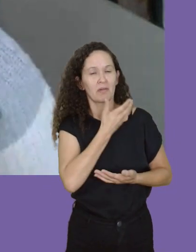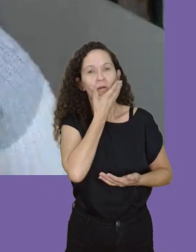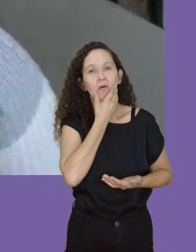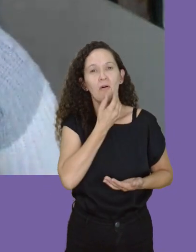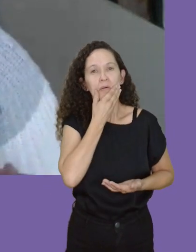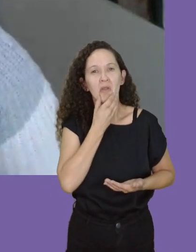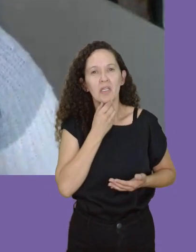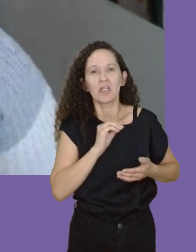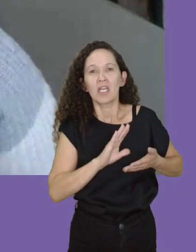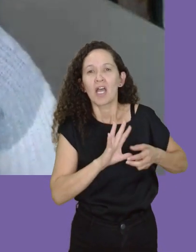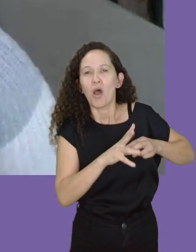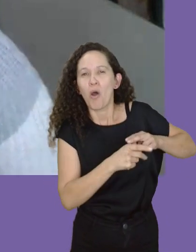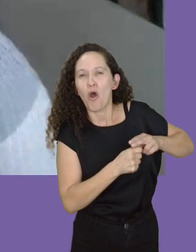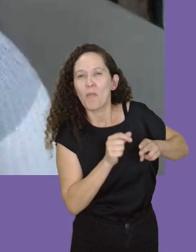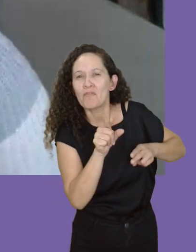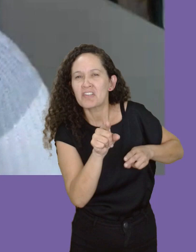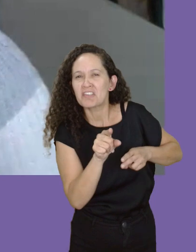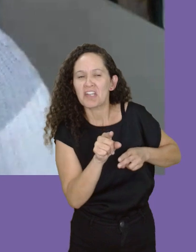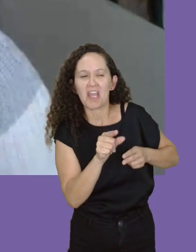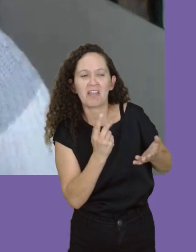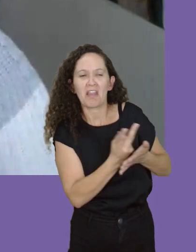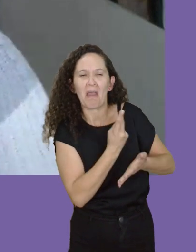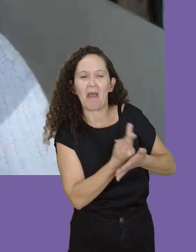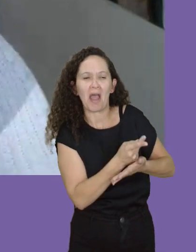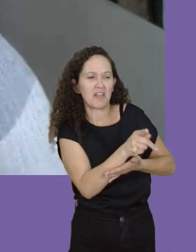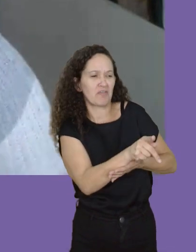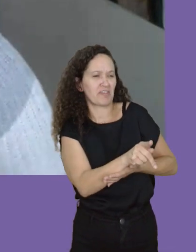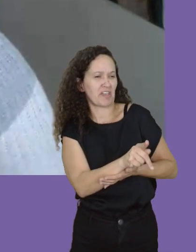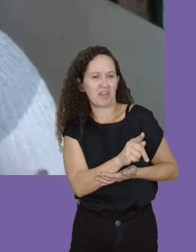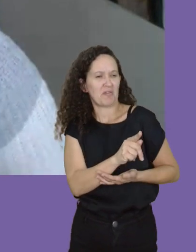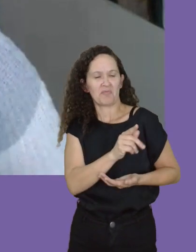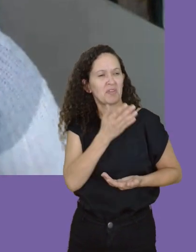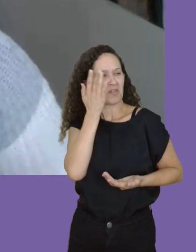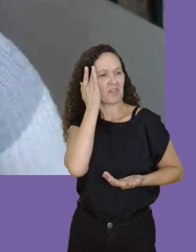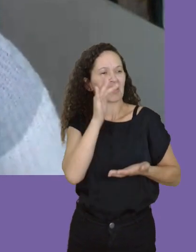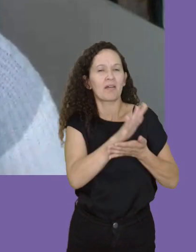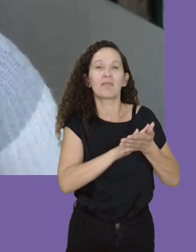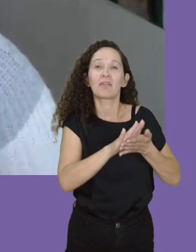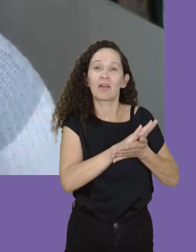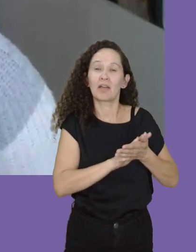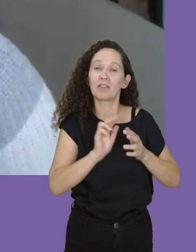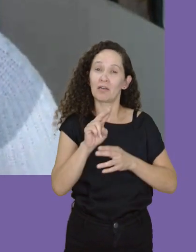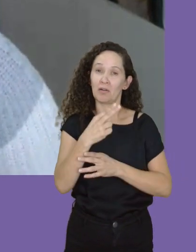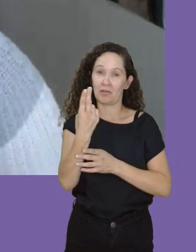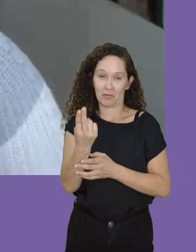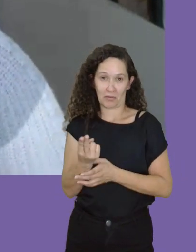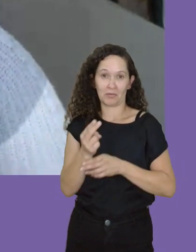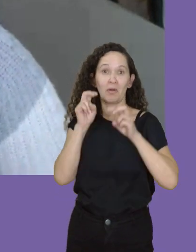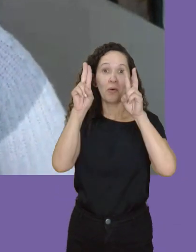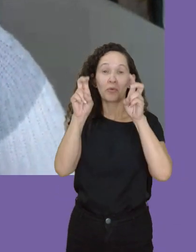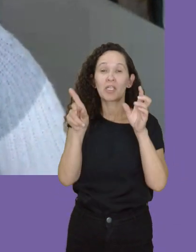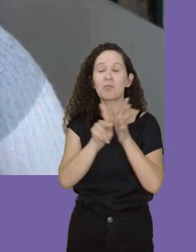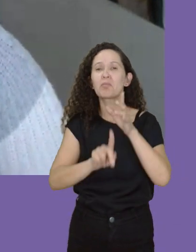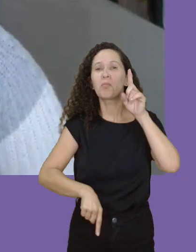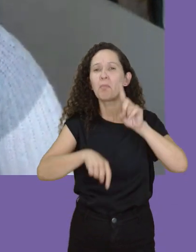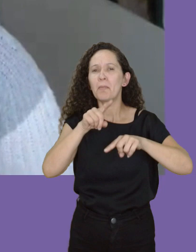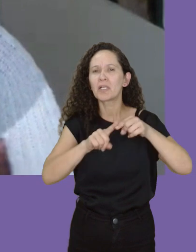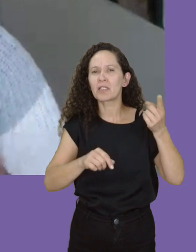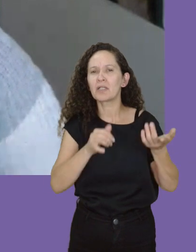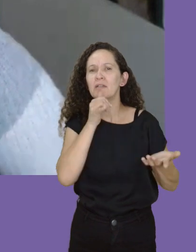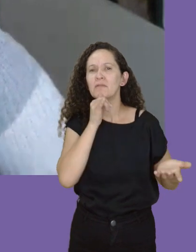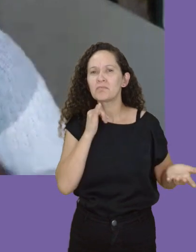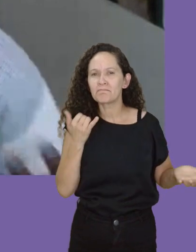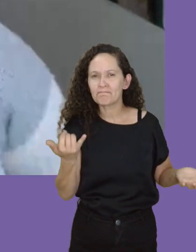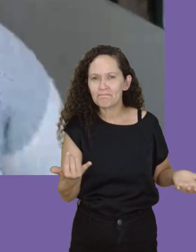te roubar a legitimidade sobre o que tu está falando, até questões mais materiais, né?